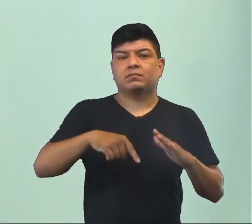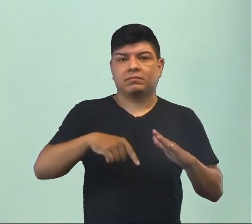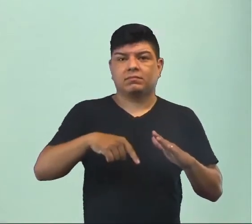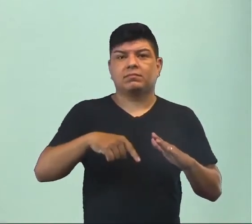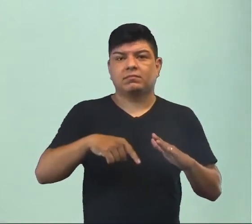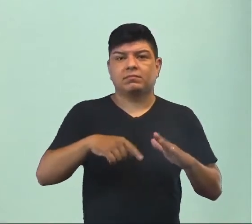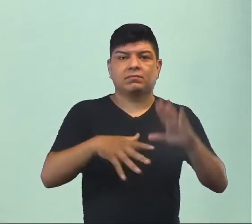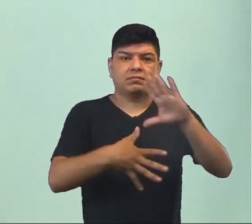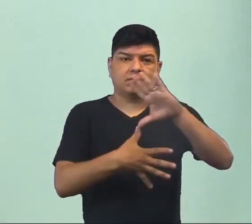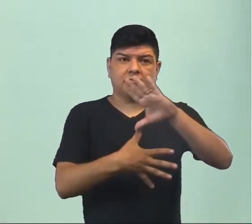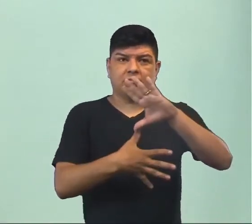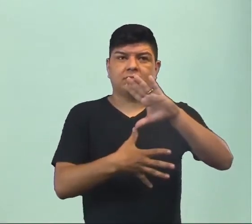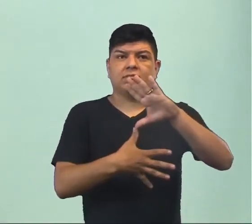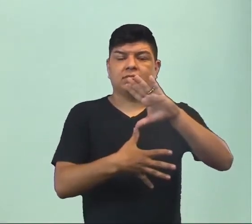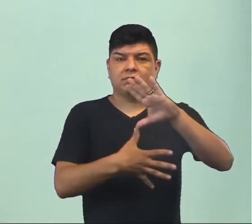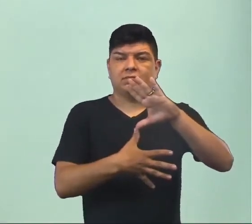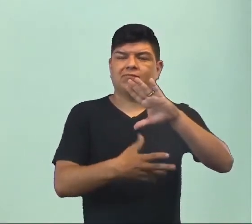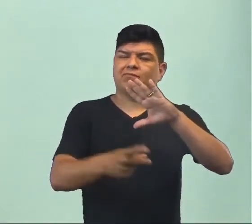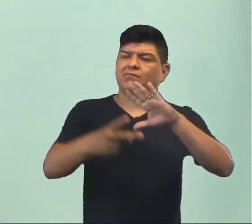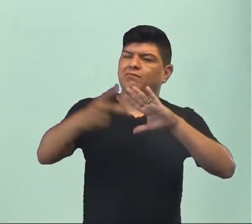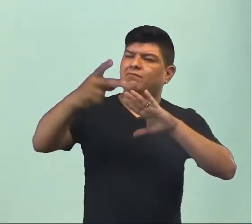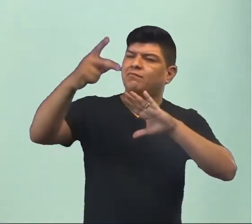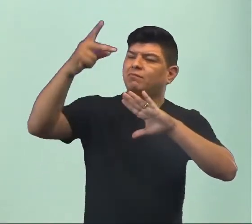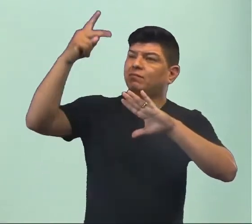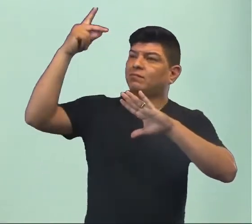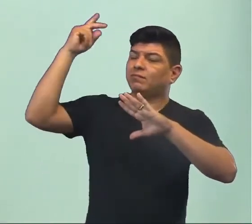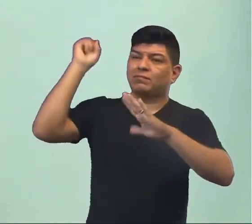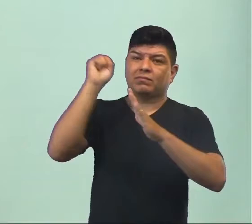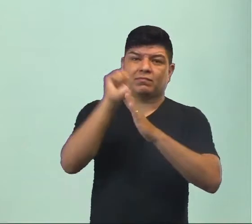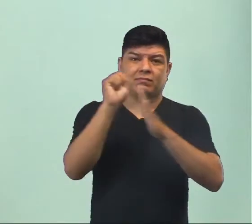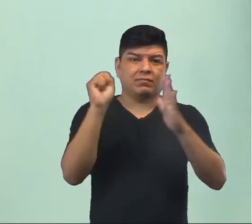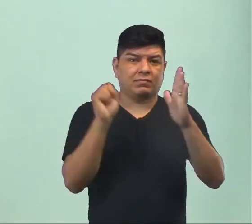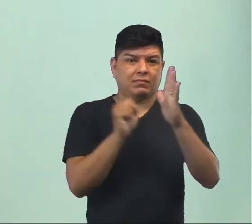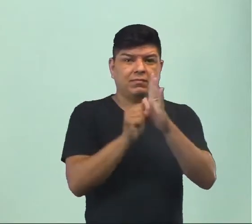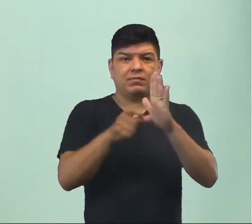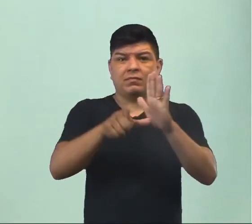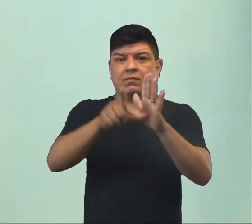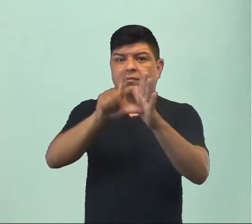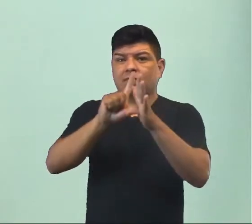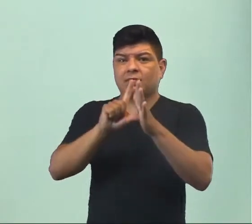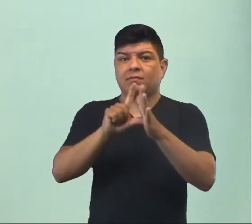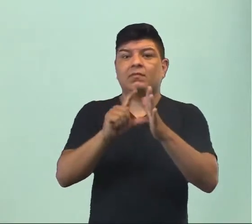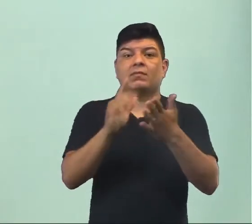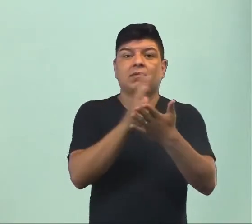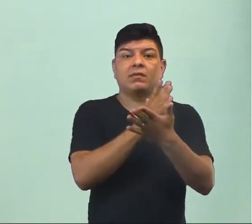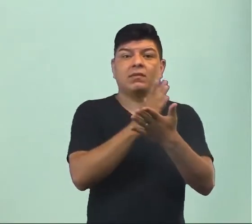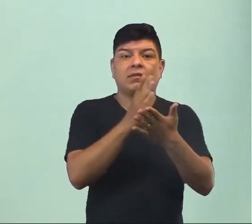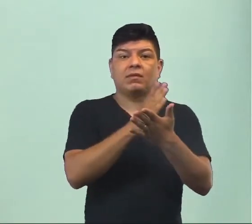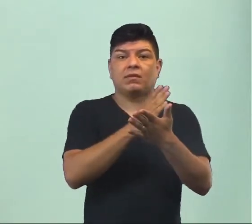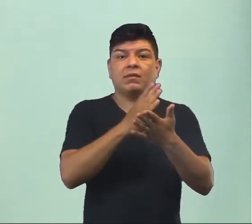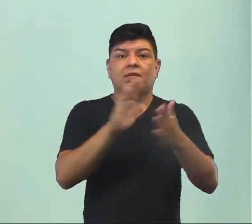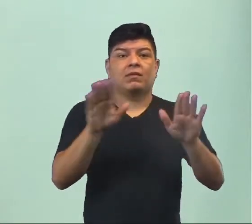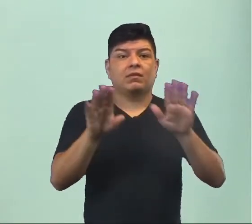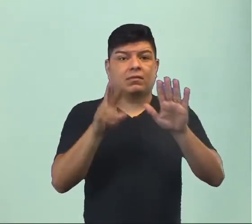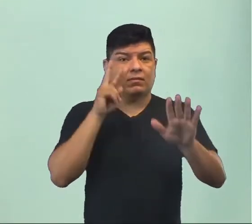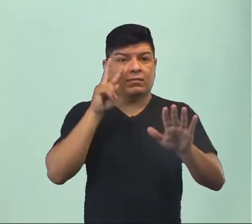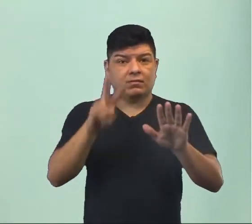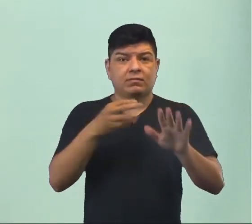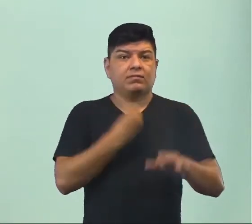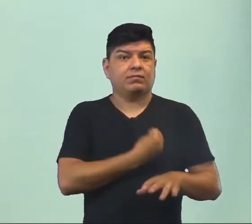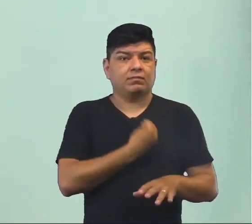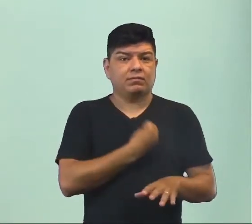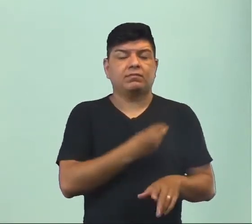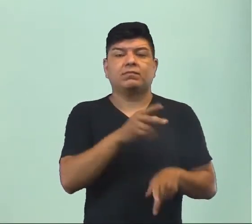as Américas há muitos séculos, Registros arqueológicos comprovam, a existência